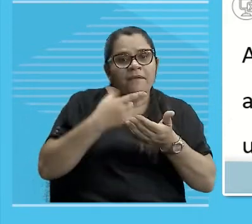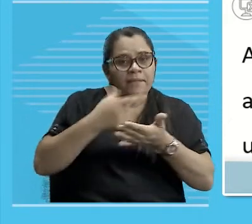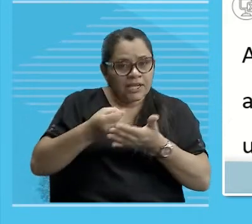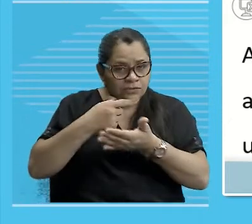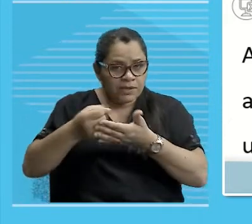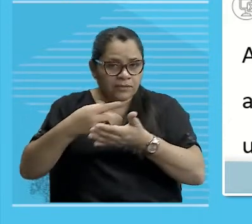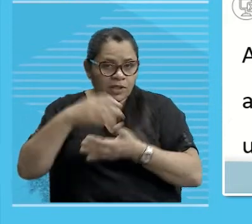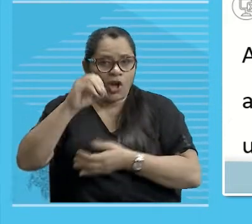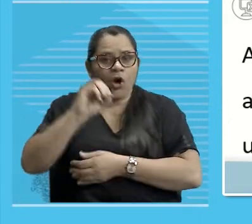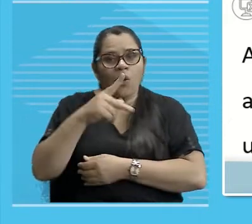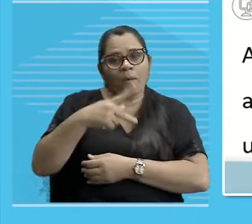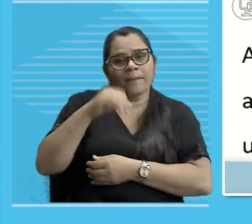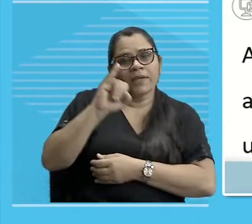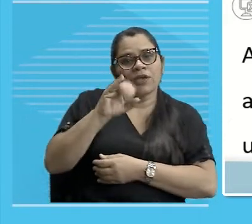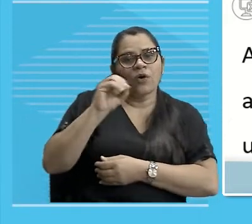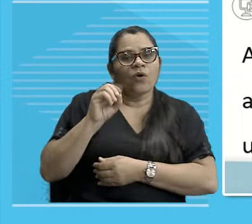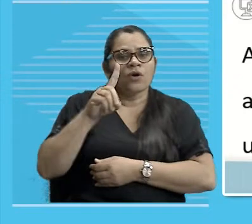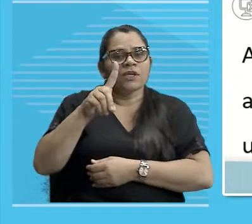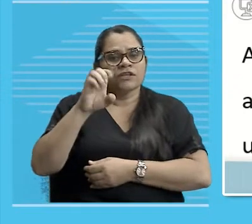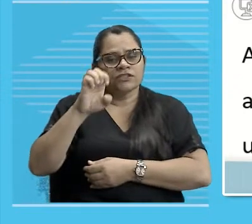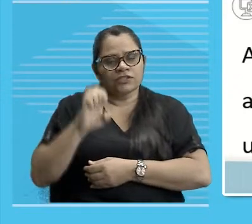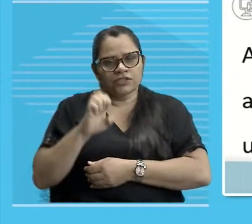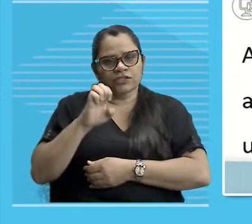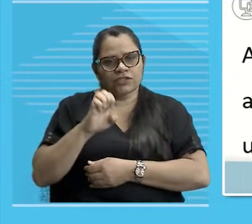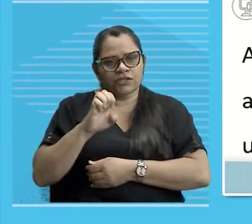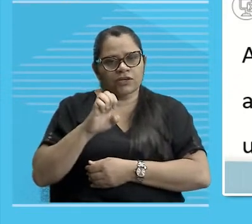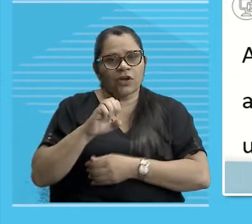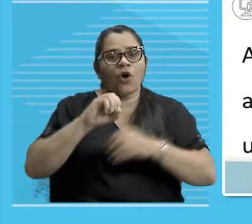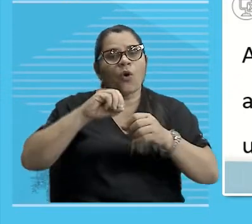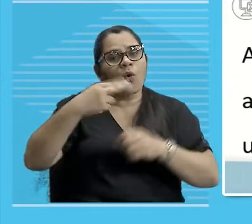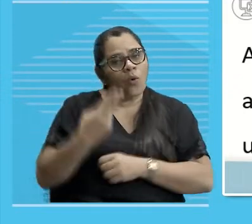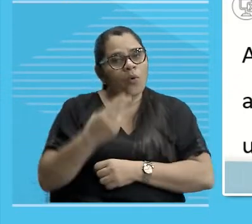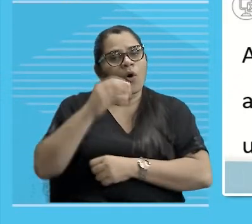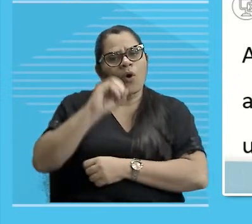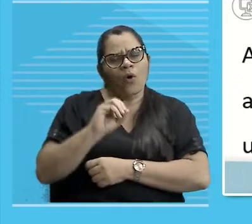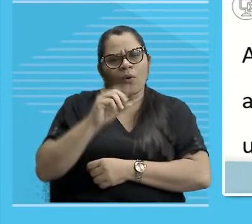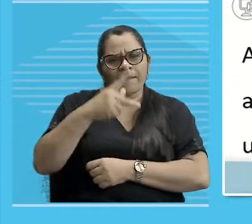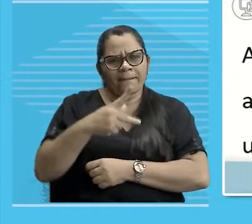aí nas farmácias, nas drogarias, opioide ou opiáceo,